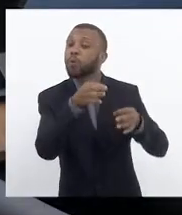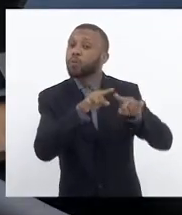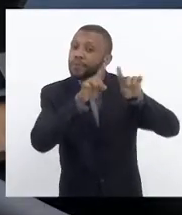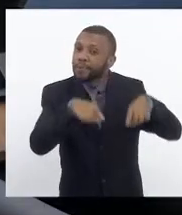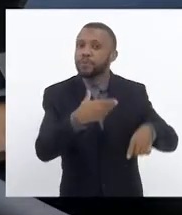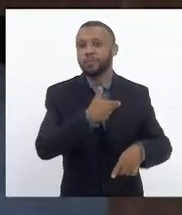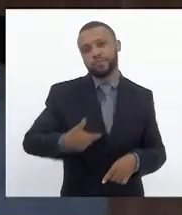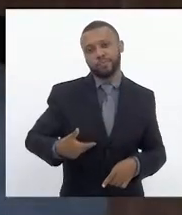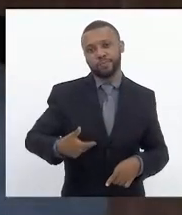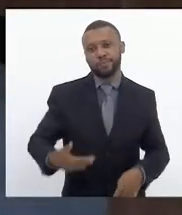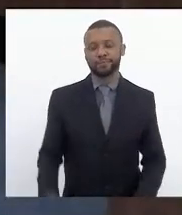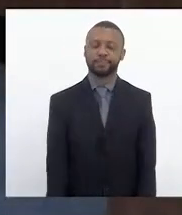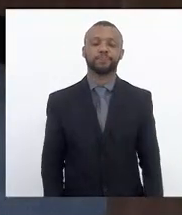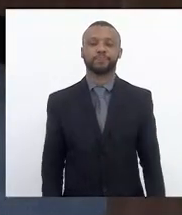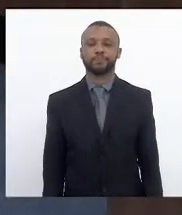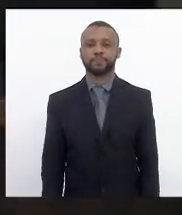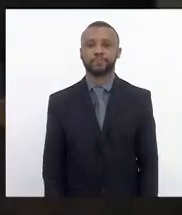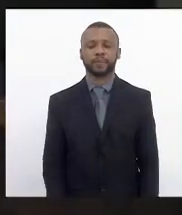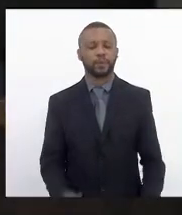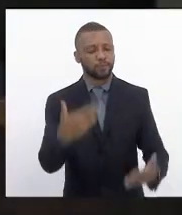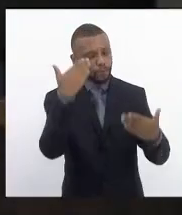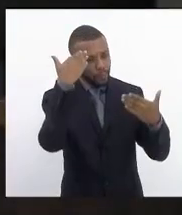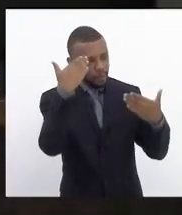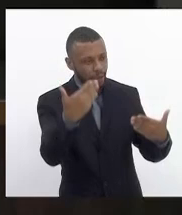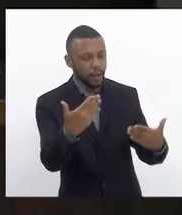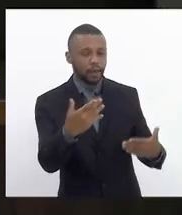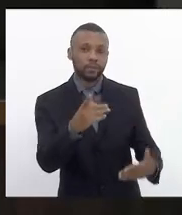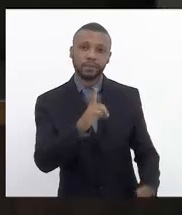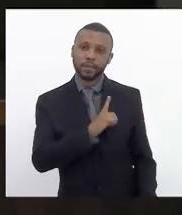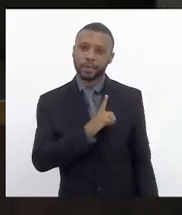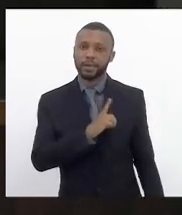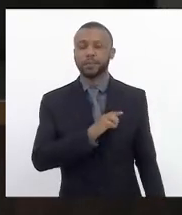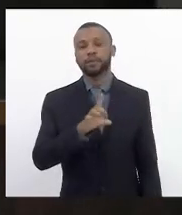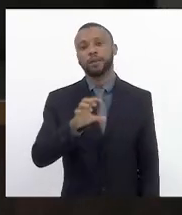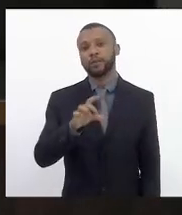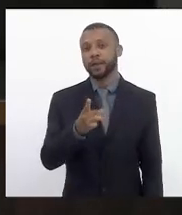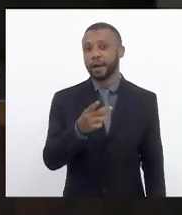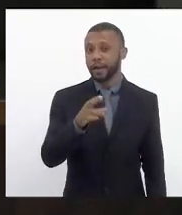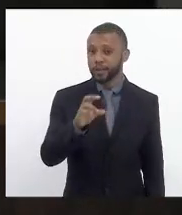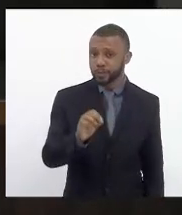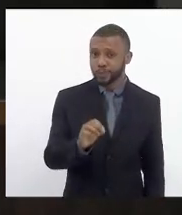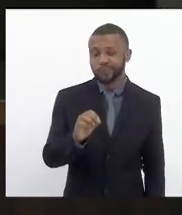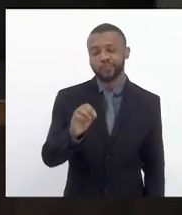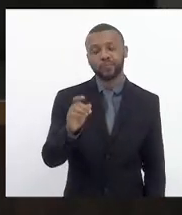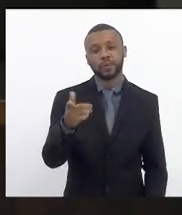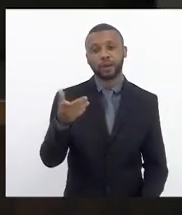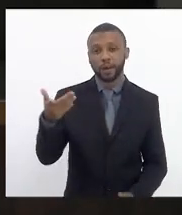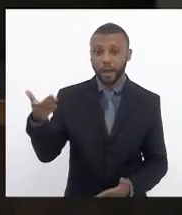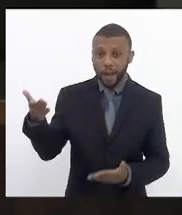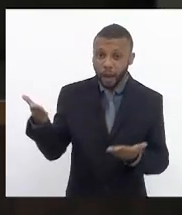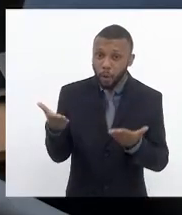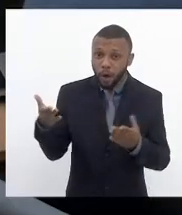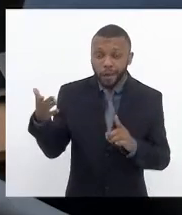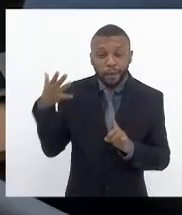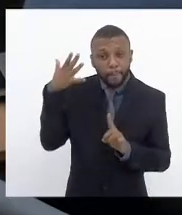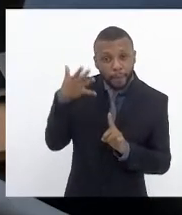seu Leonardo passo a palavra excelência deputada Renata Souza